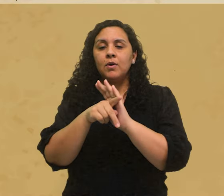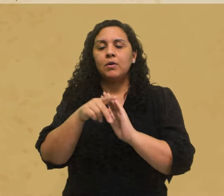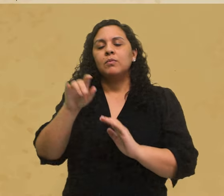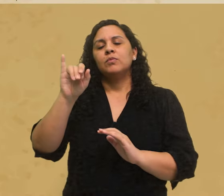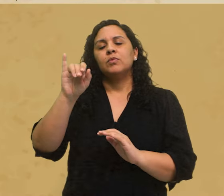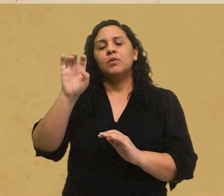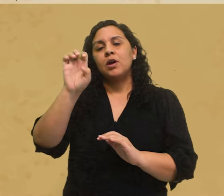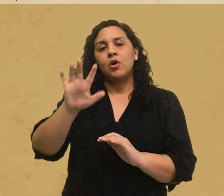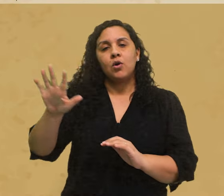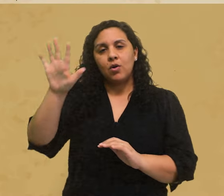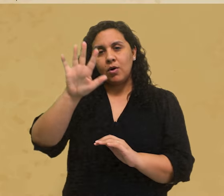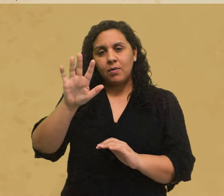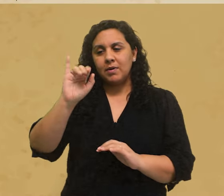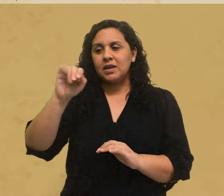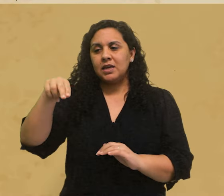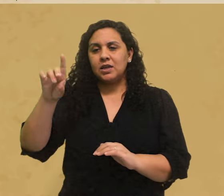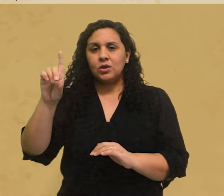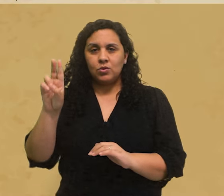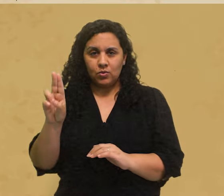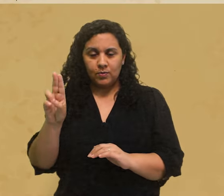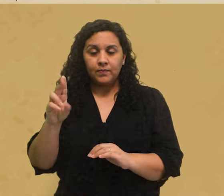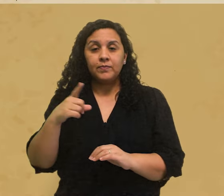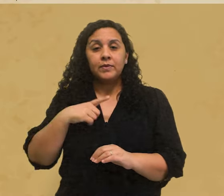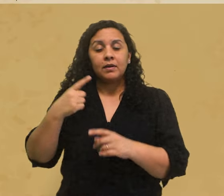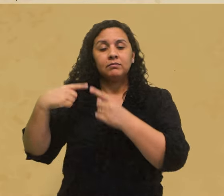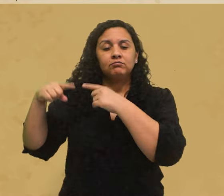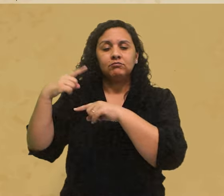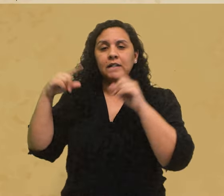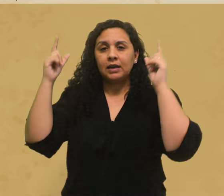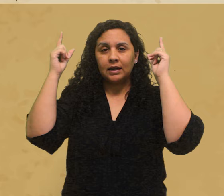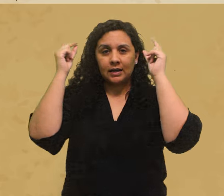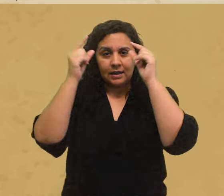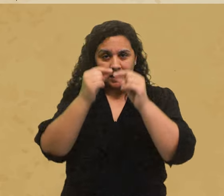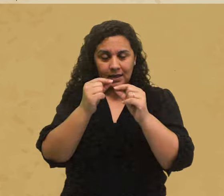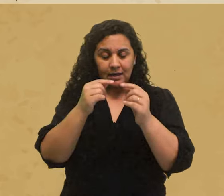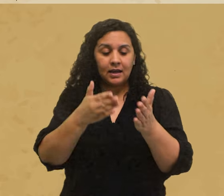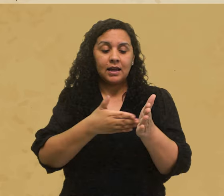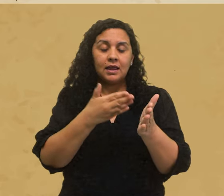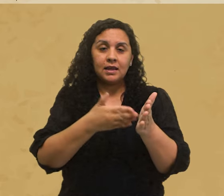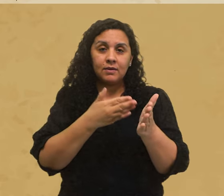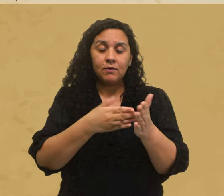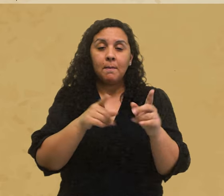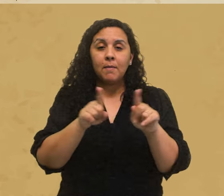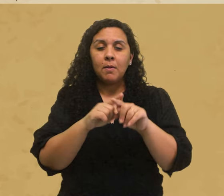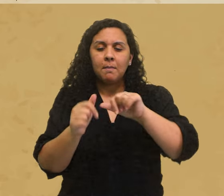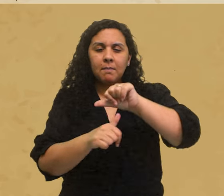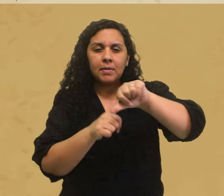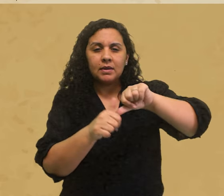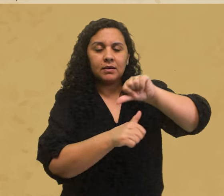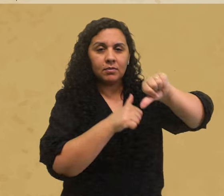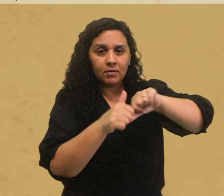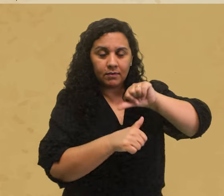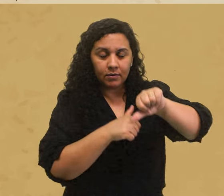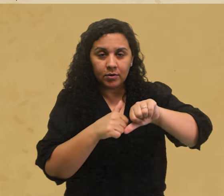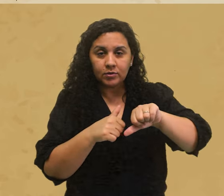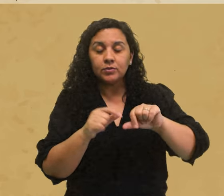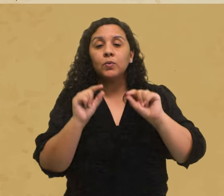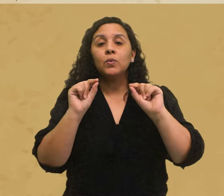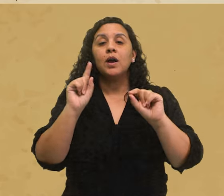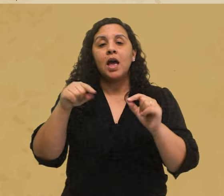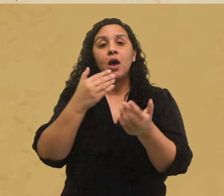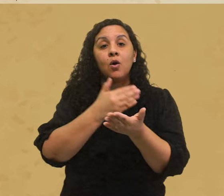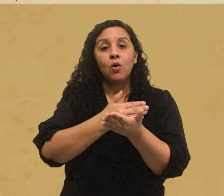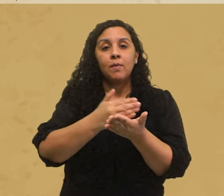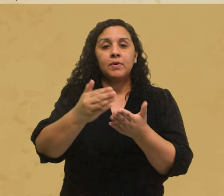vamos passar pela narrativa grega de Ovídio, no livro 3 de Metamorfoses, que é onde está